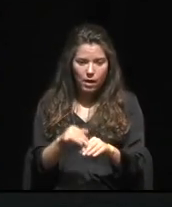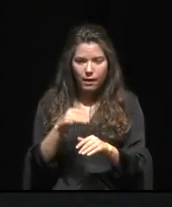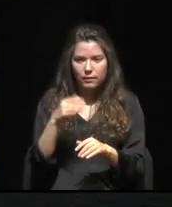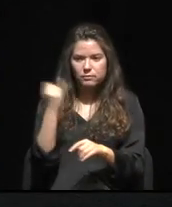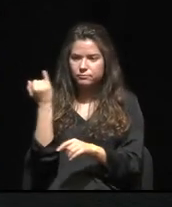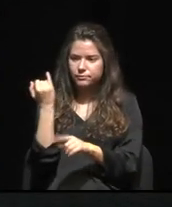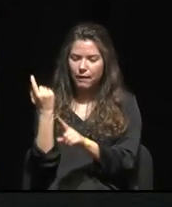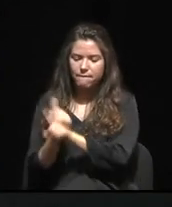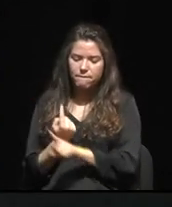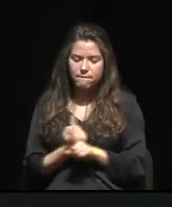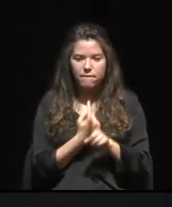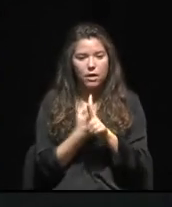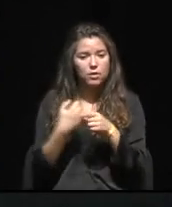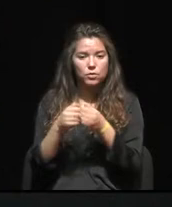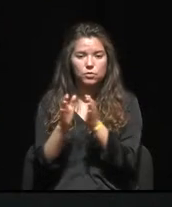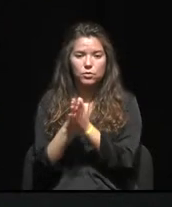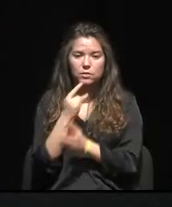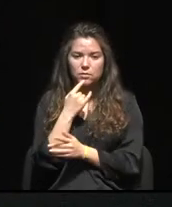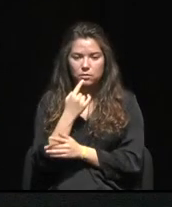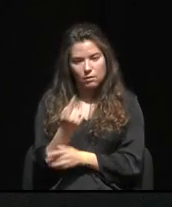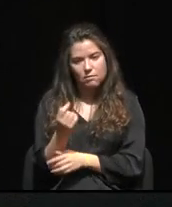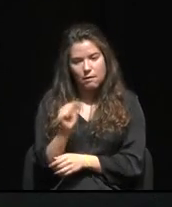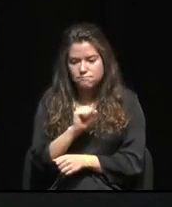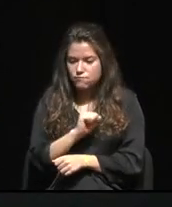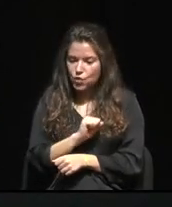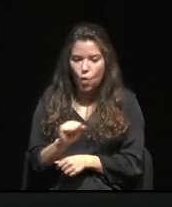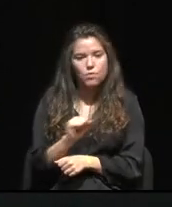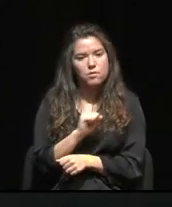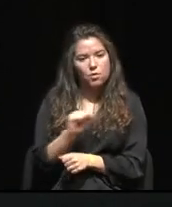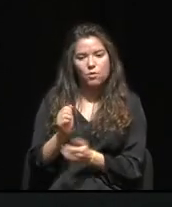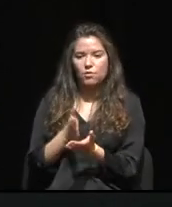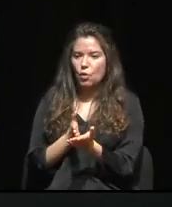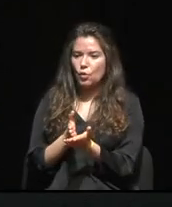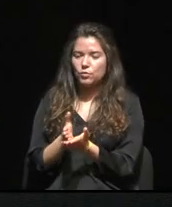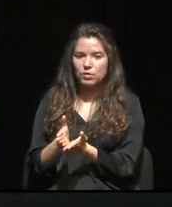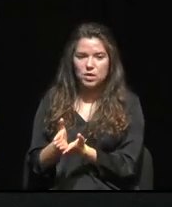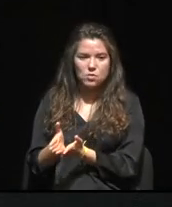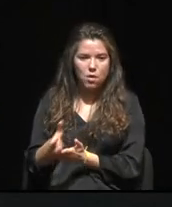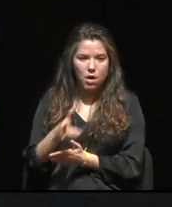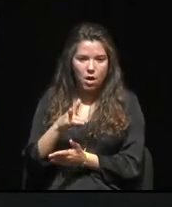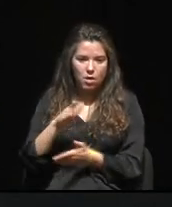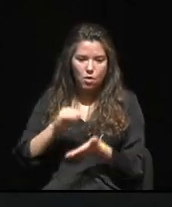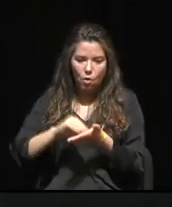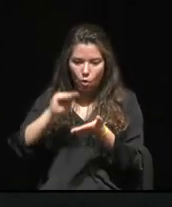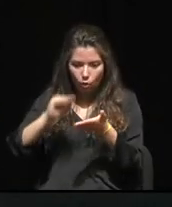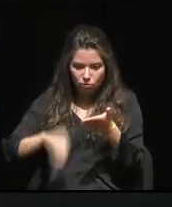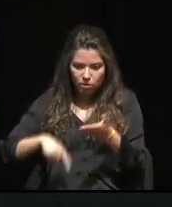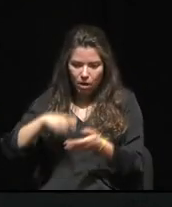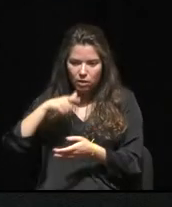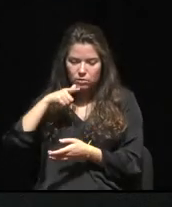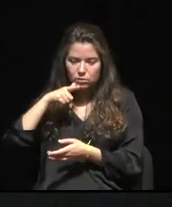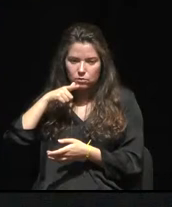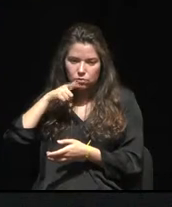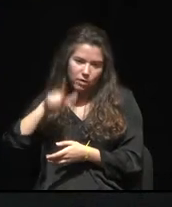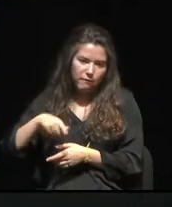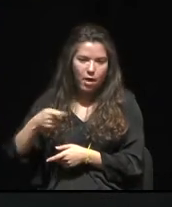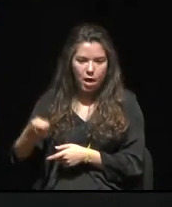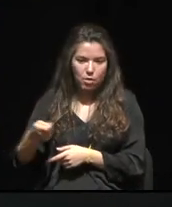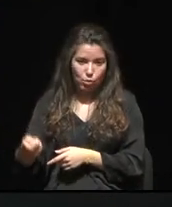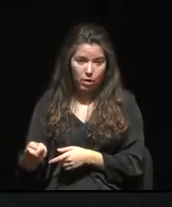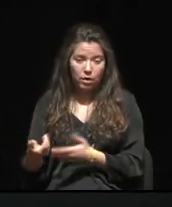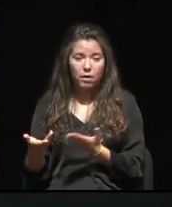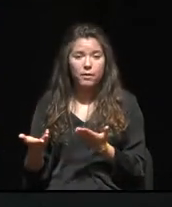entidades todas se manifestam muito contra a continuidade desse desse contrato de concessão e portanto